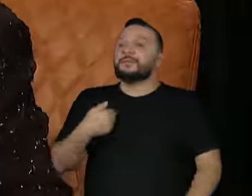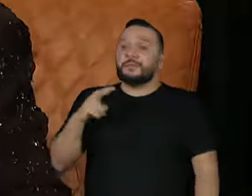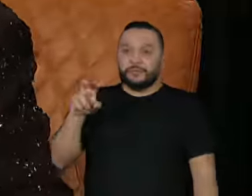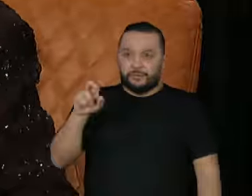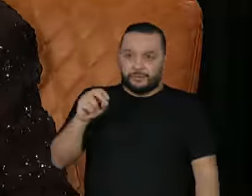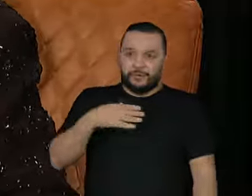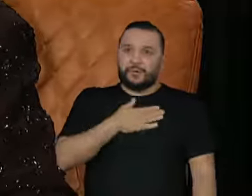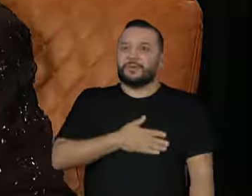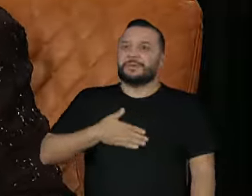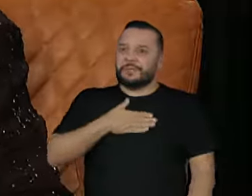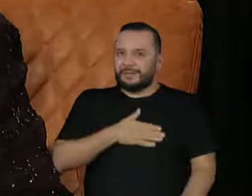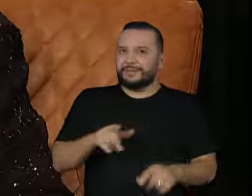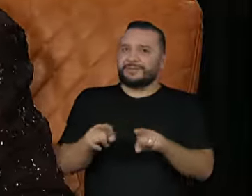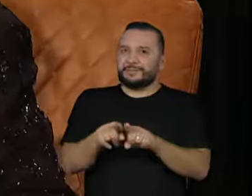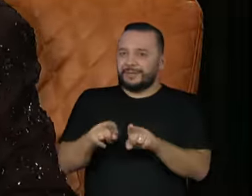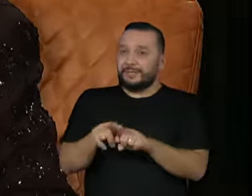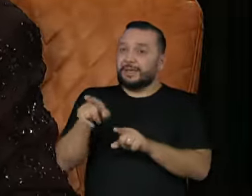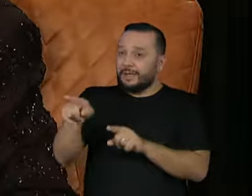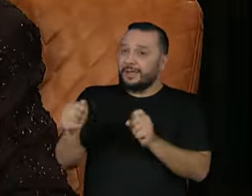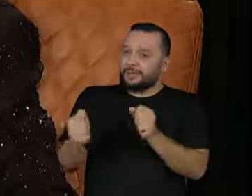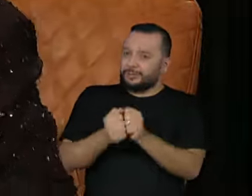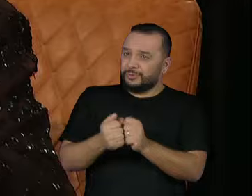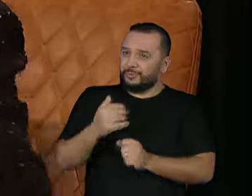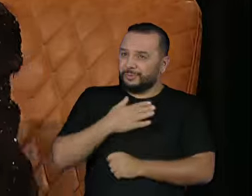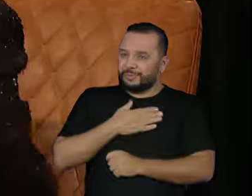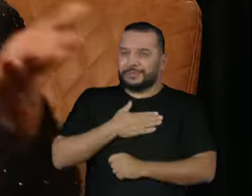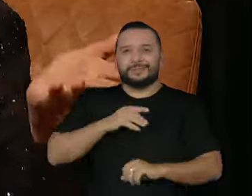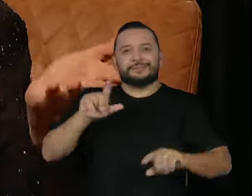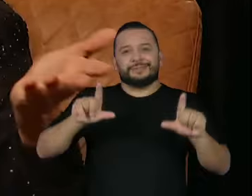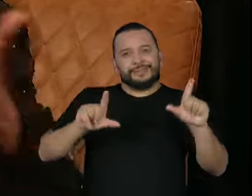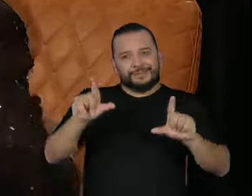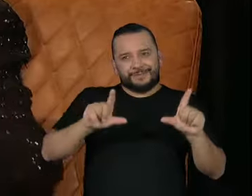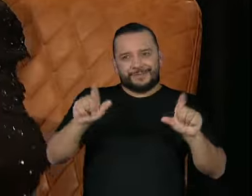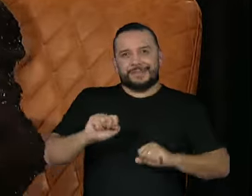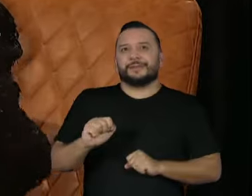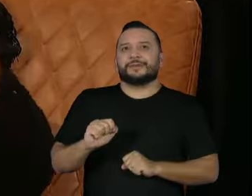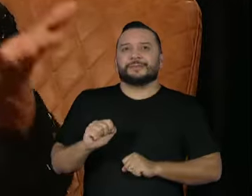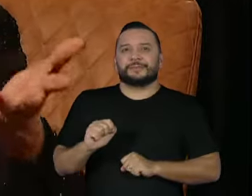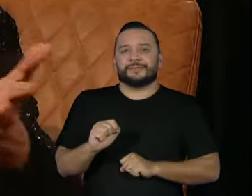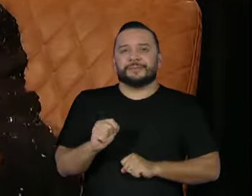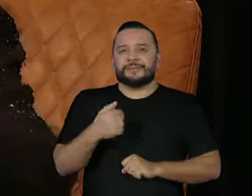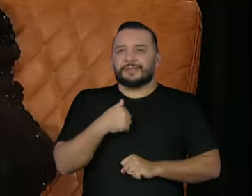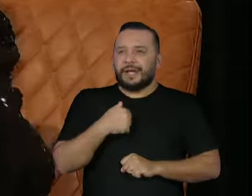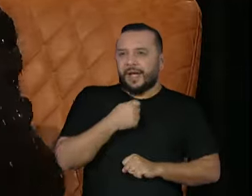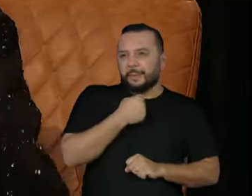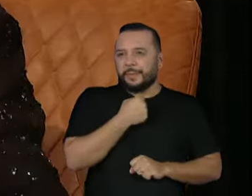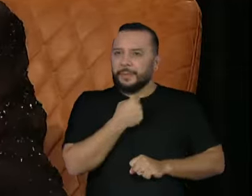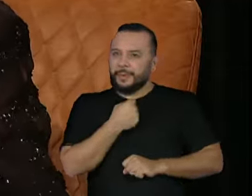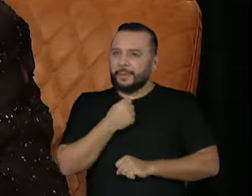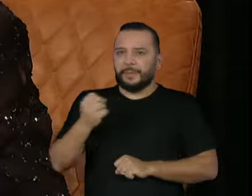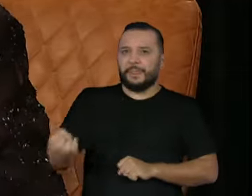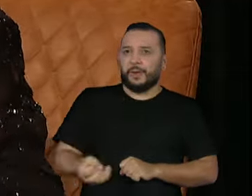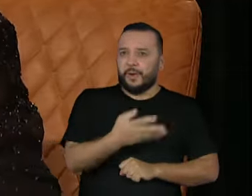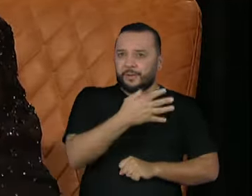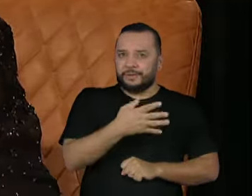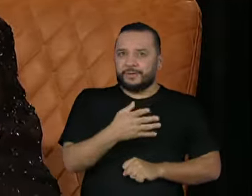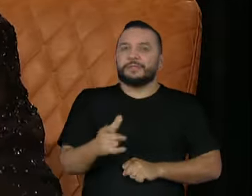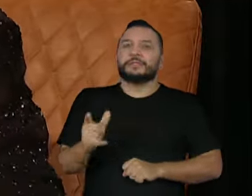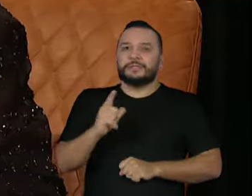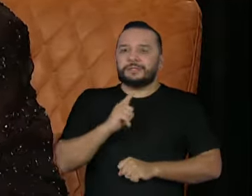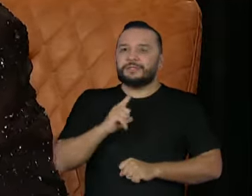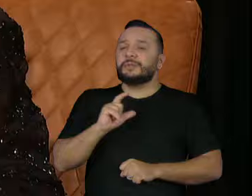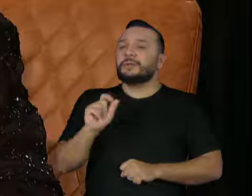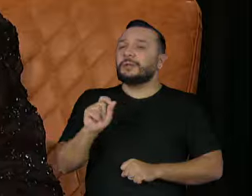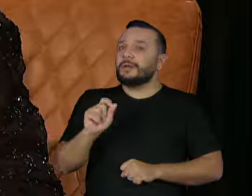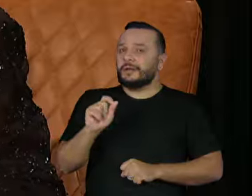foi comigo no programa, que era um programa de cantores novos e tal. E tinha um regional